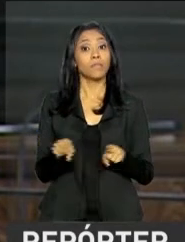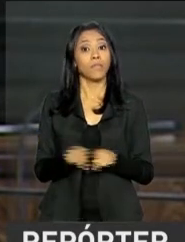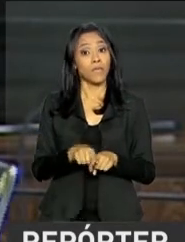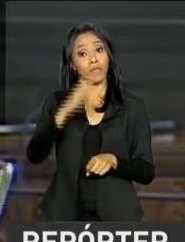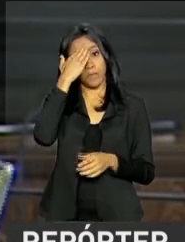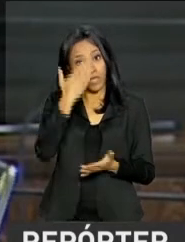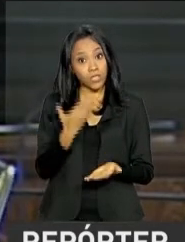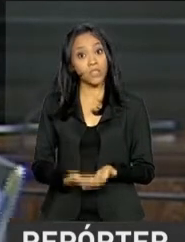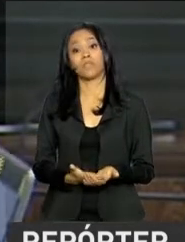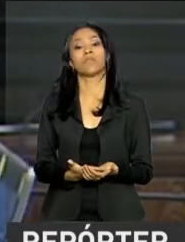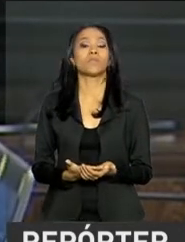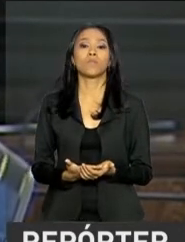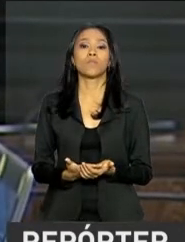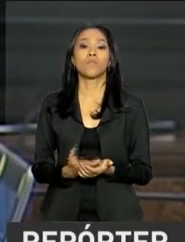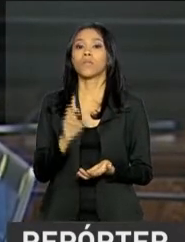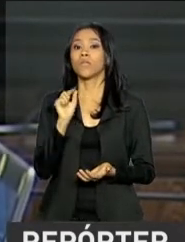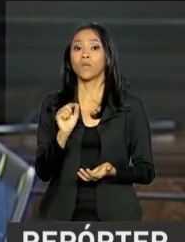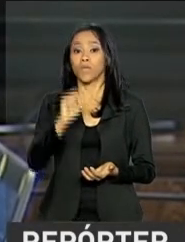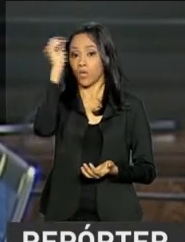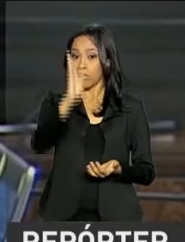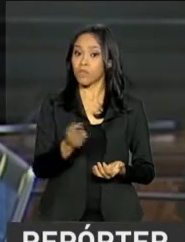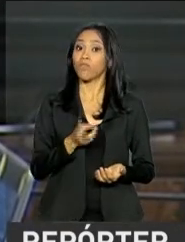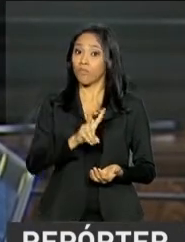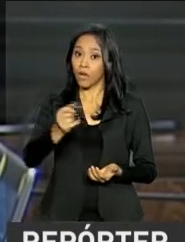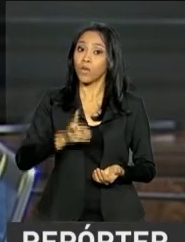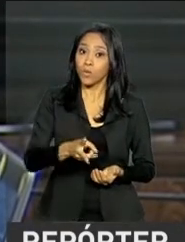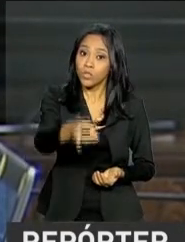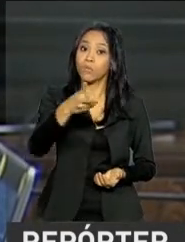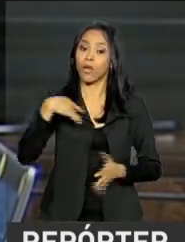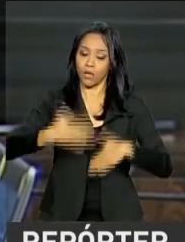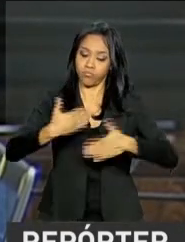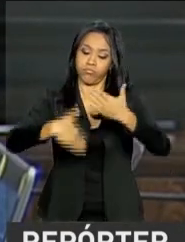acreditando que o Brasil vai continuar a crescer, que a renda vai continuar a crescer.